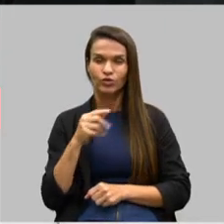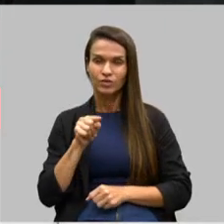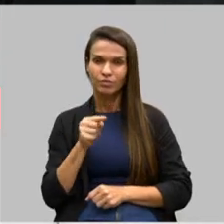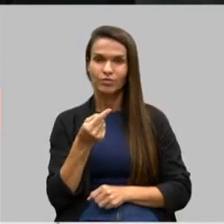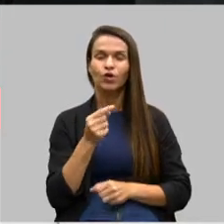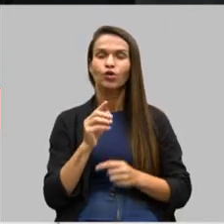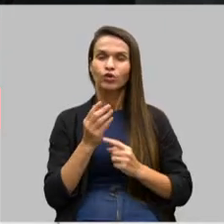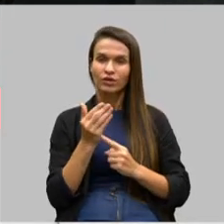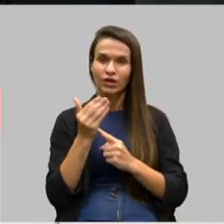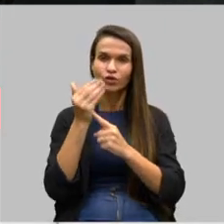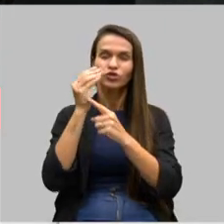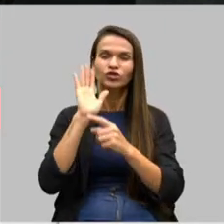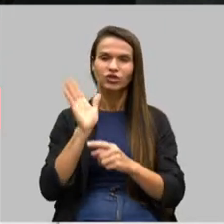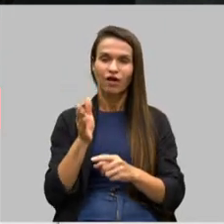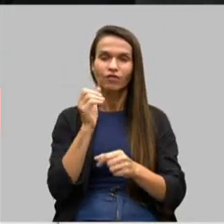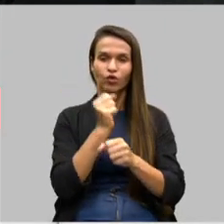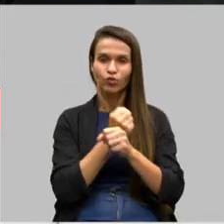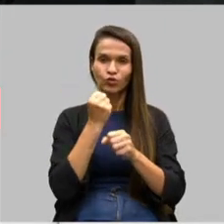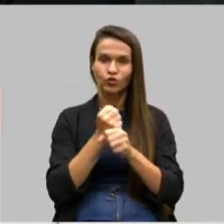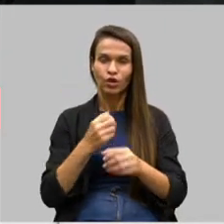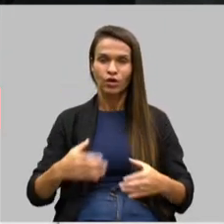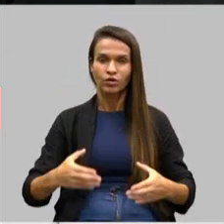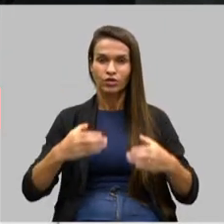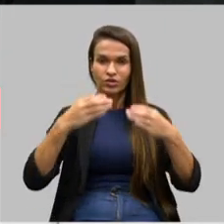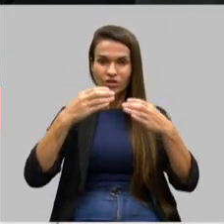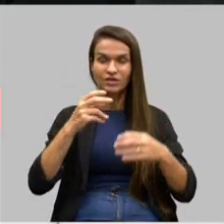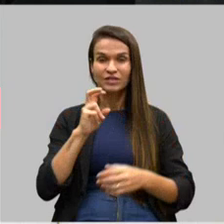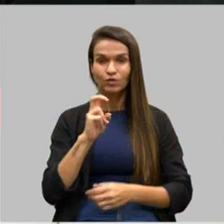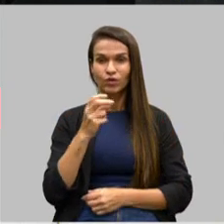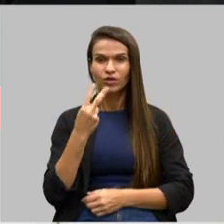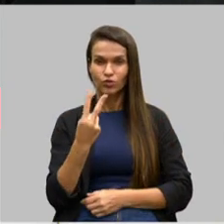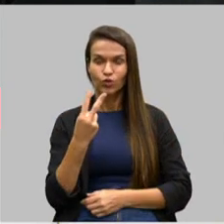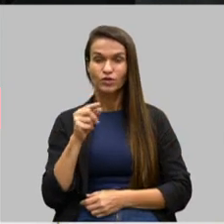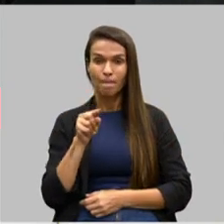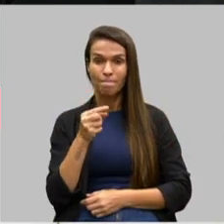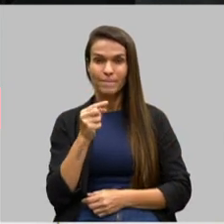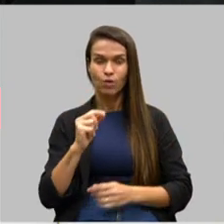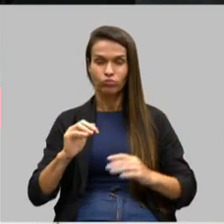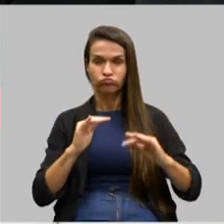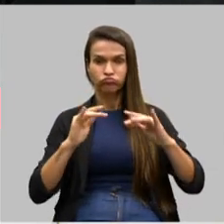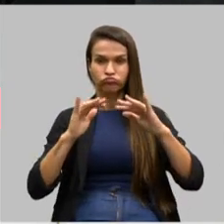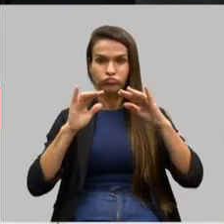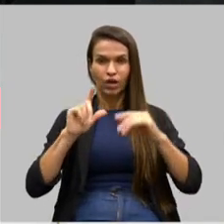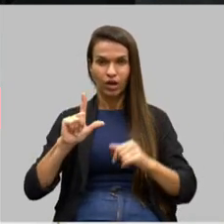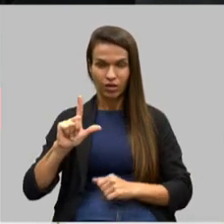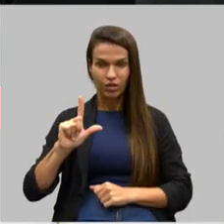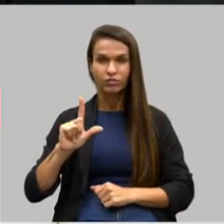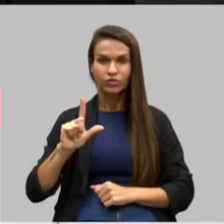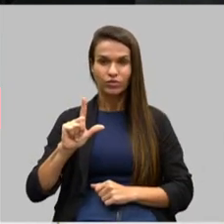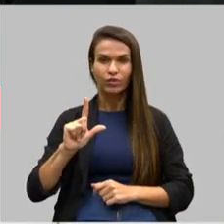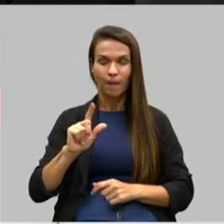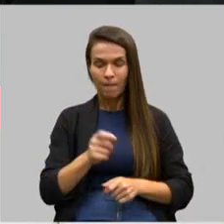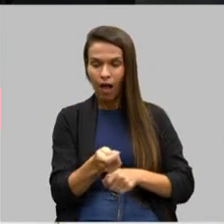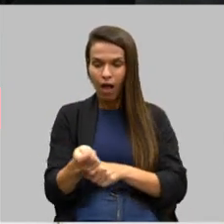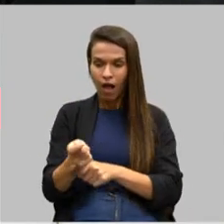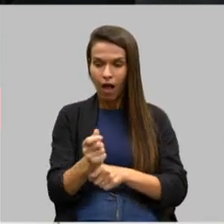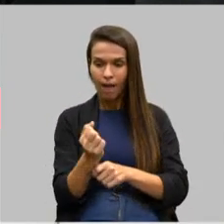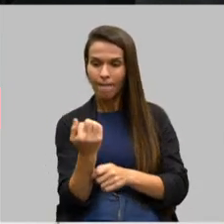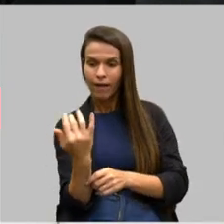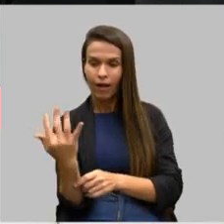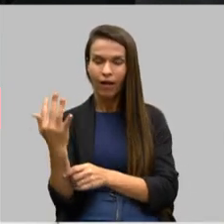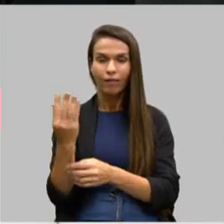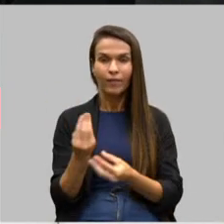foram construídas, dessas cisternas de 52 mil litros, para molhar, para irrigar plantas e para dar aos